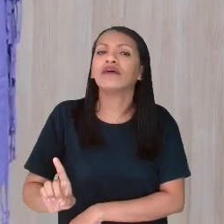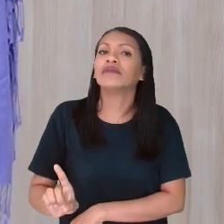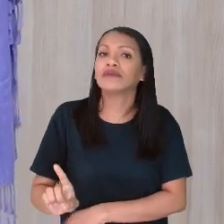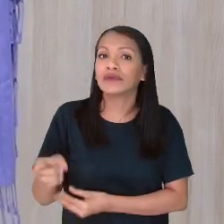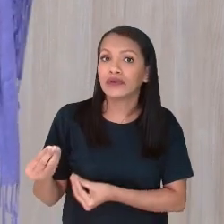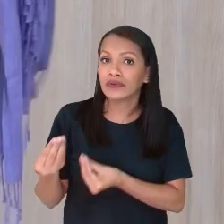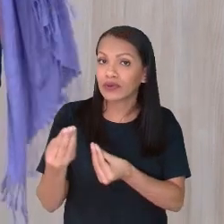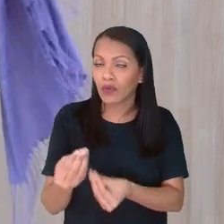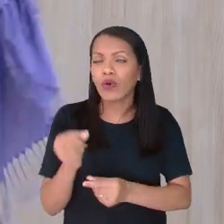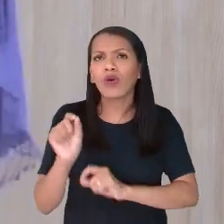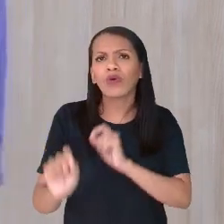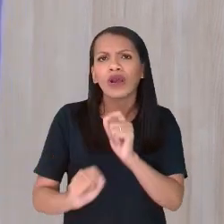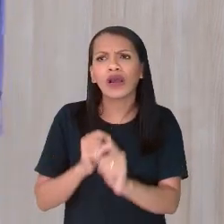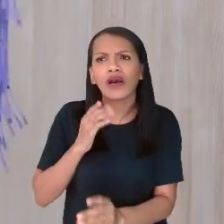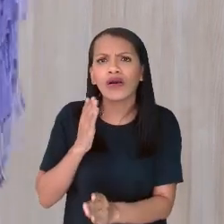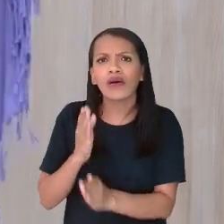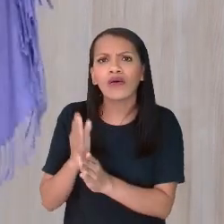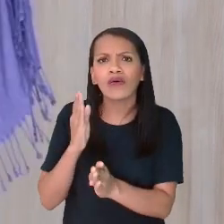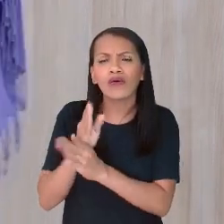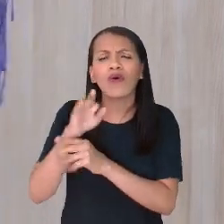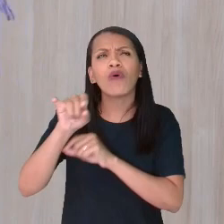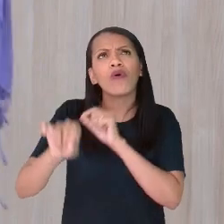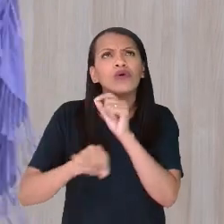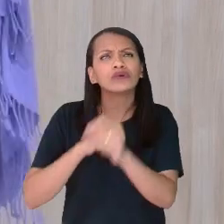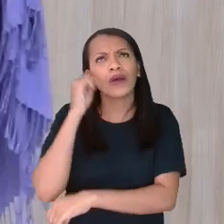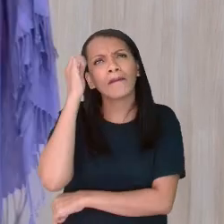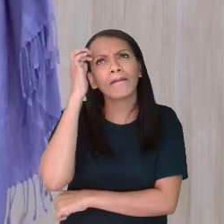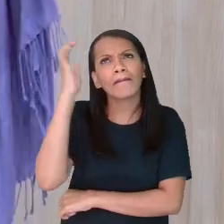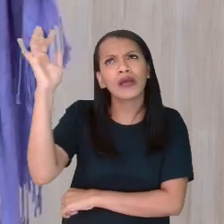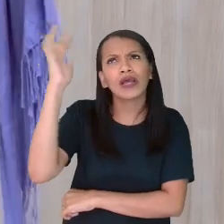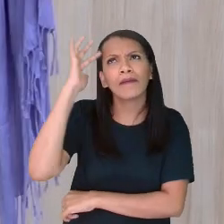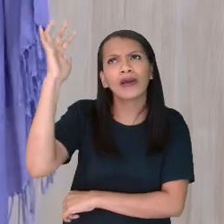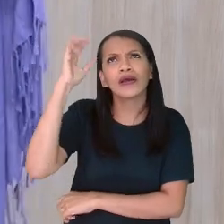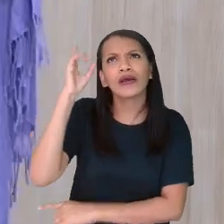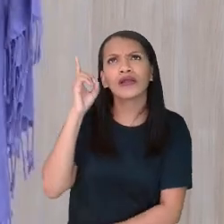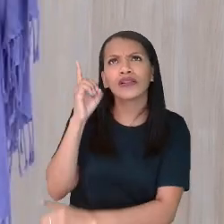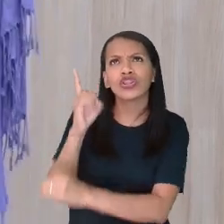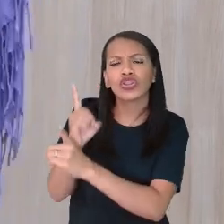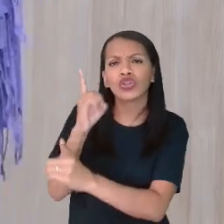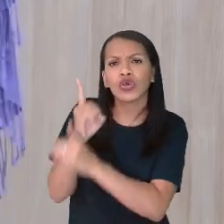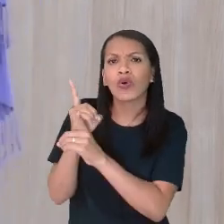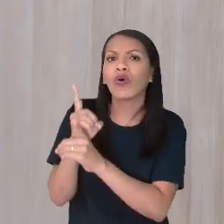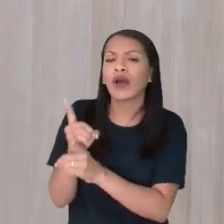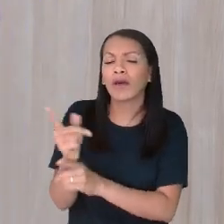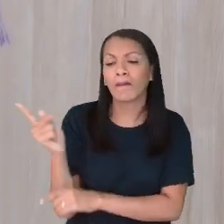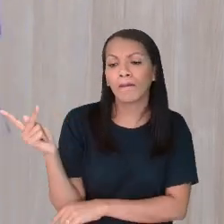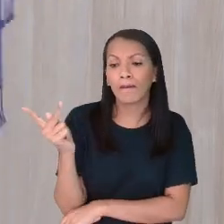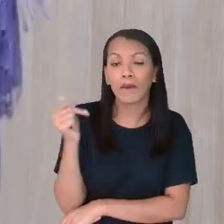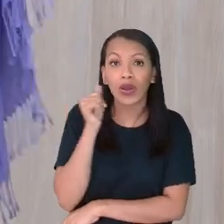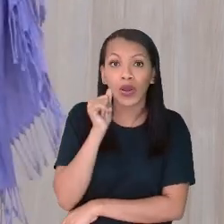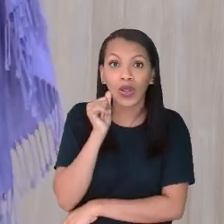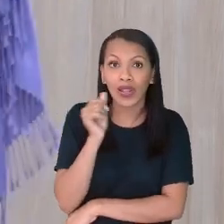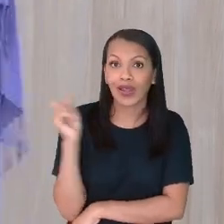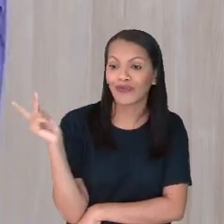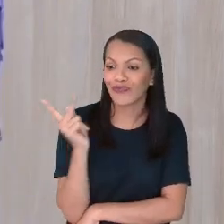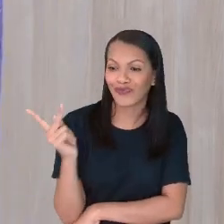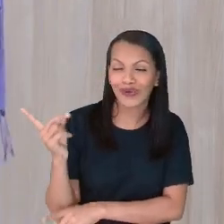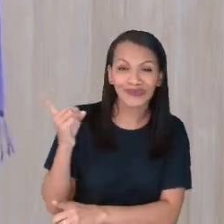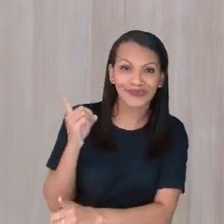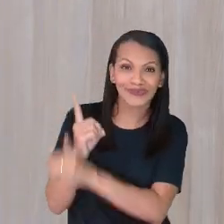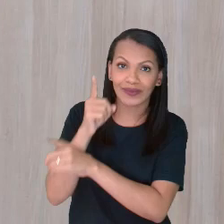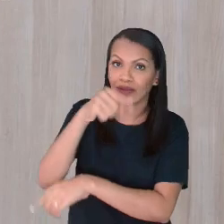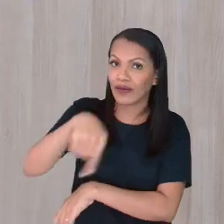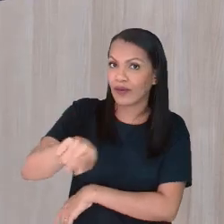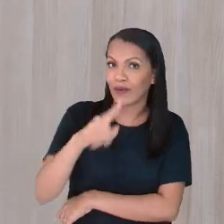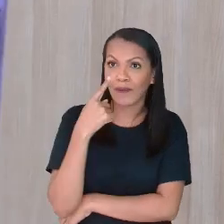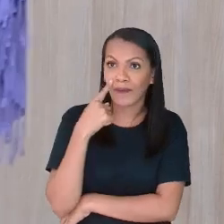Deu um encontro, né? Ela imaginou um encontro dessas duas grandes mulheres. E eu trouxe isso para